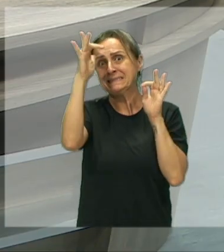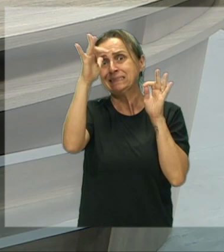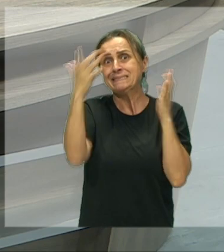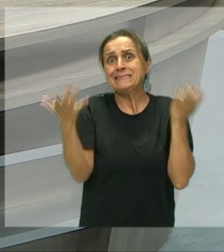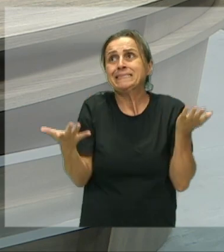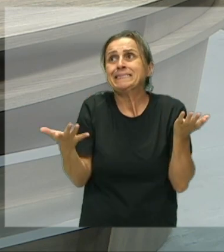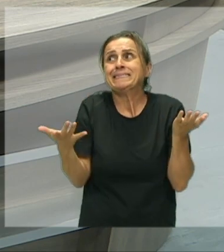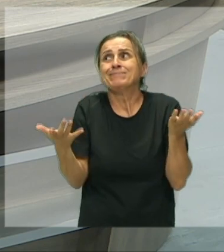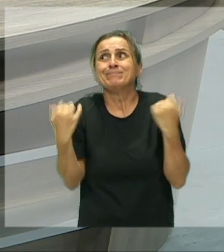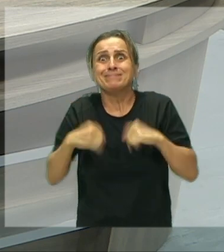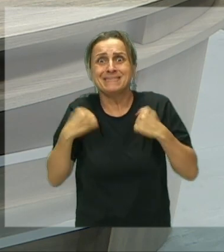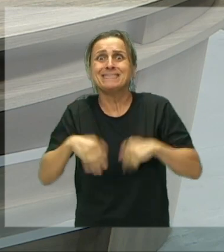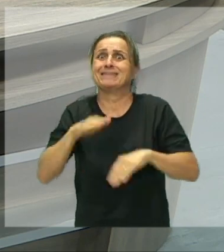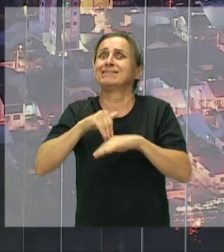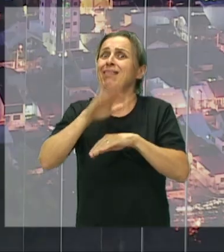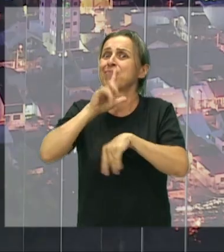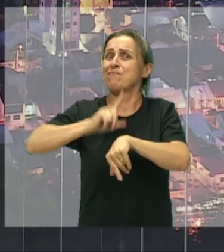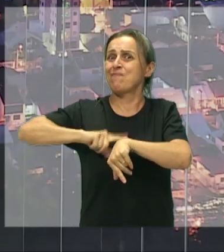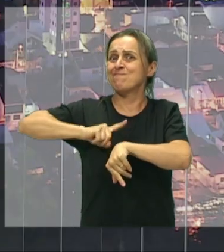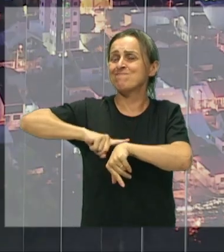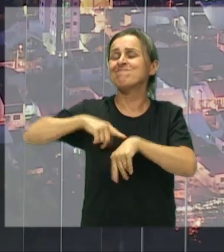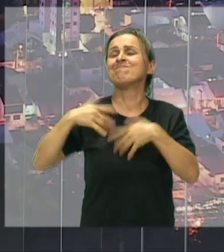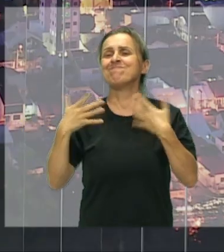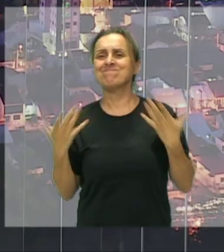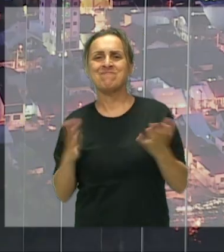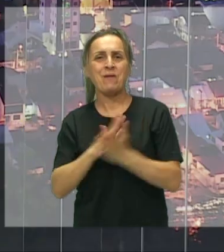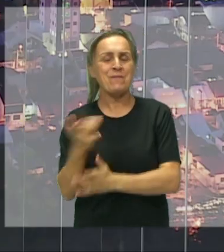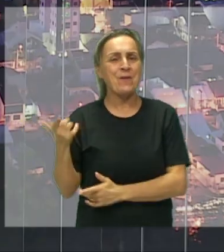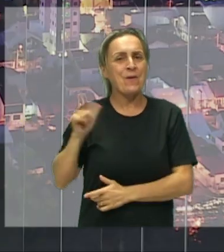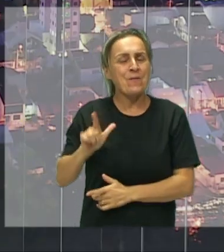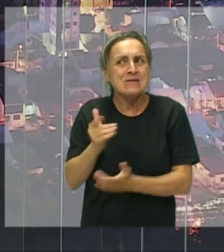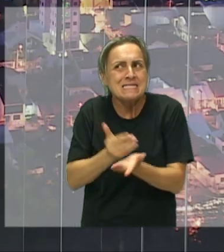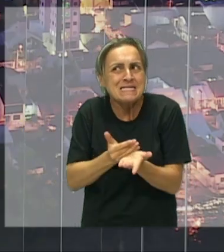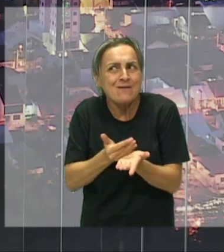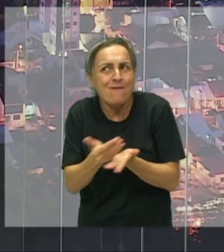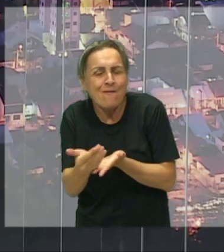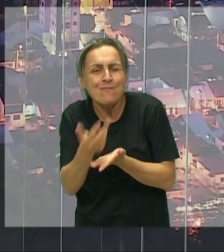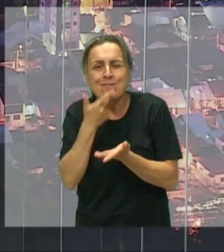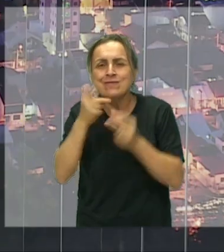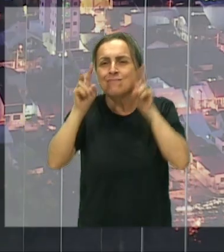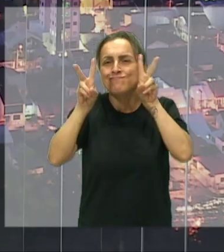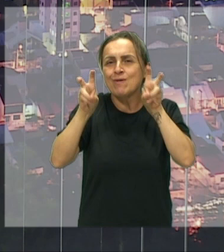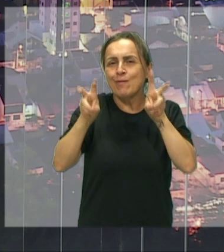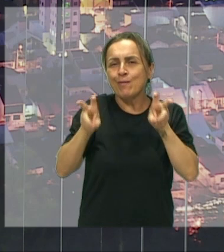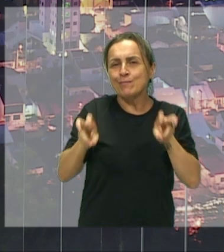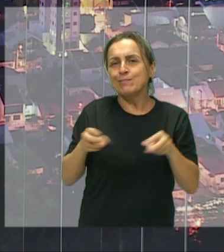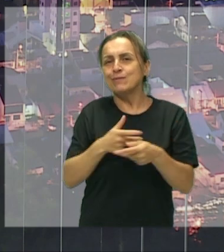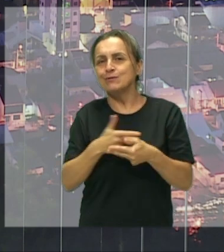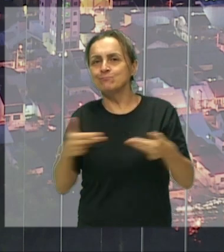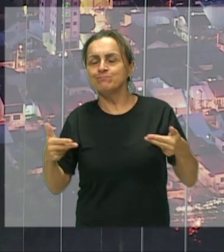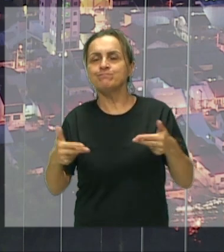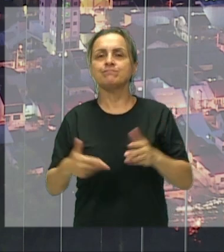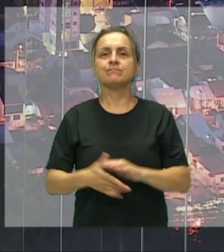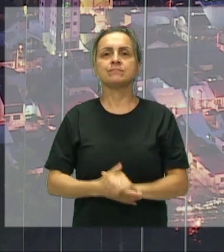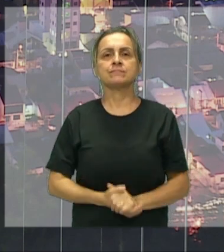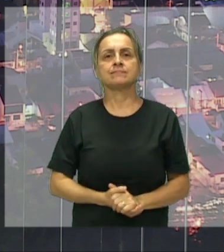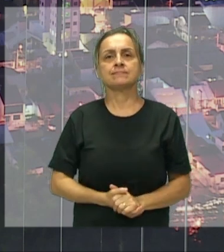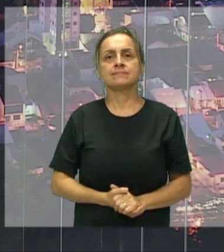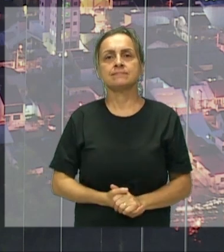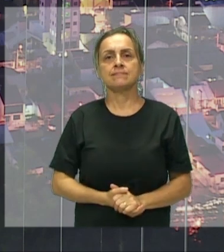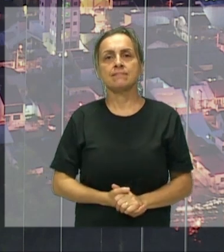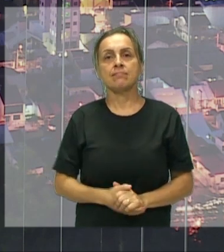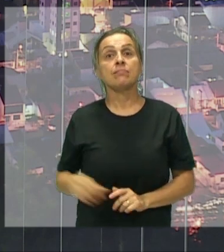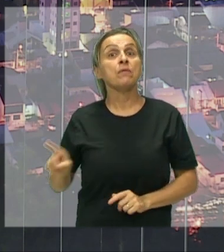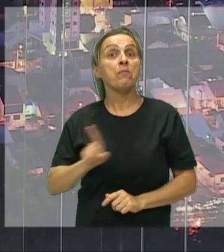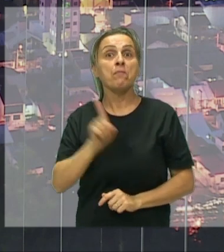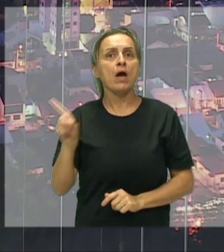de uns 3 programas para, pelo menos, para começar a falar de tudo que tem que falar. Mas a gente fechou o